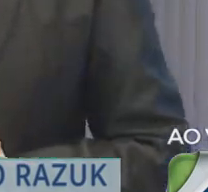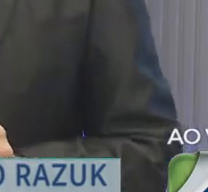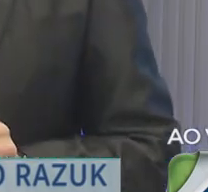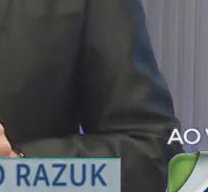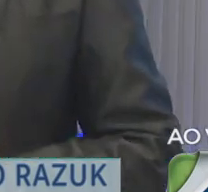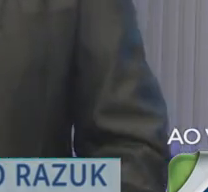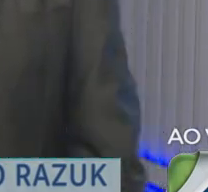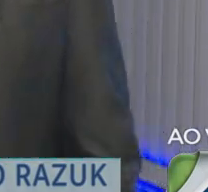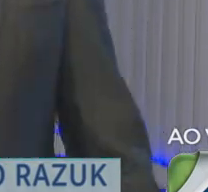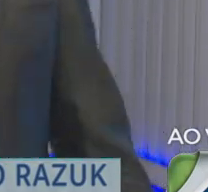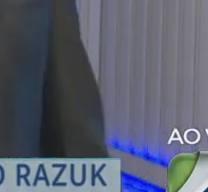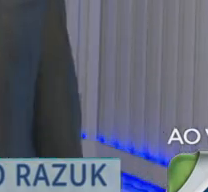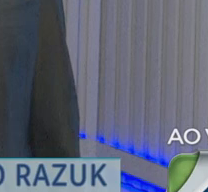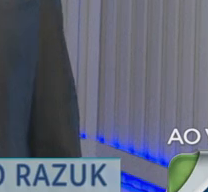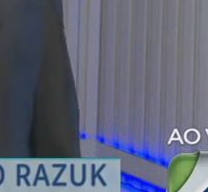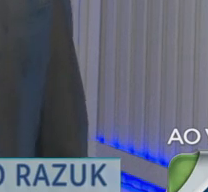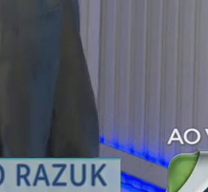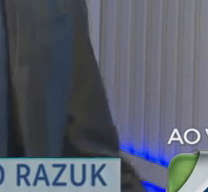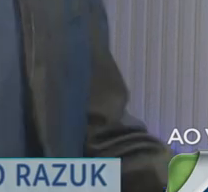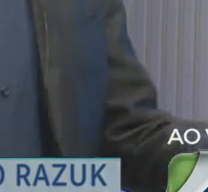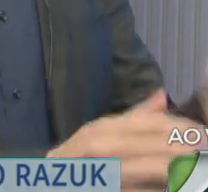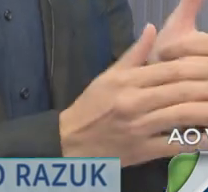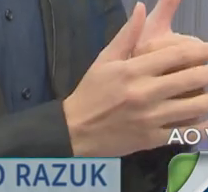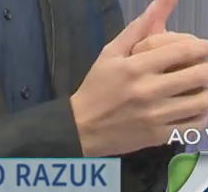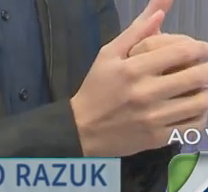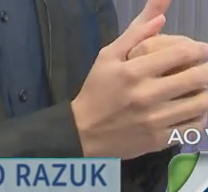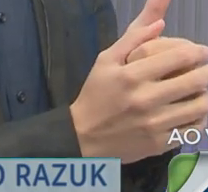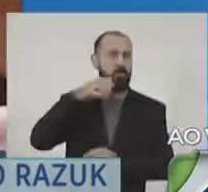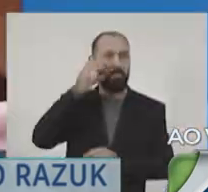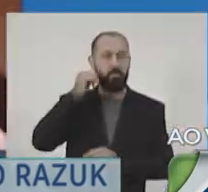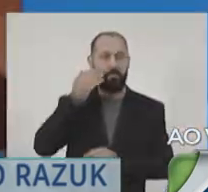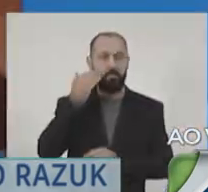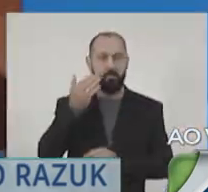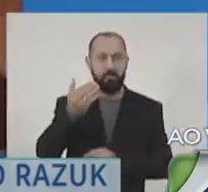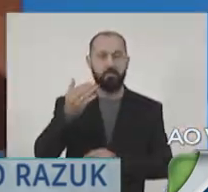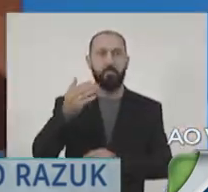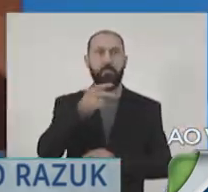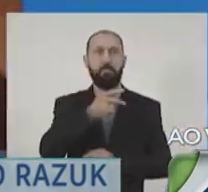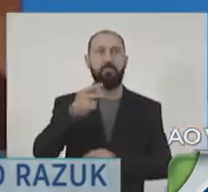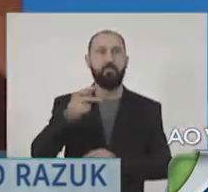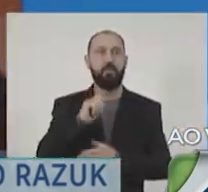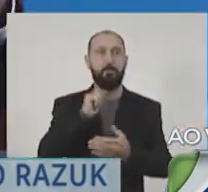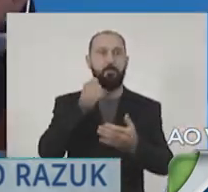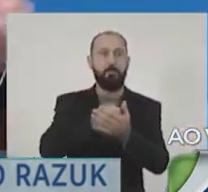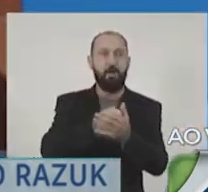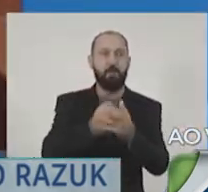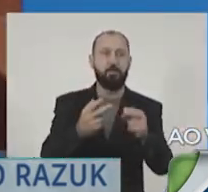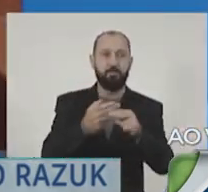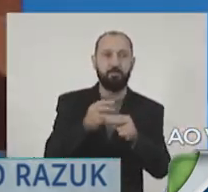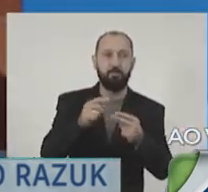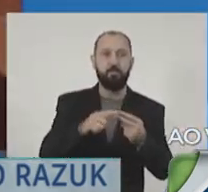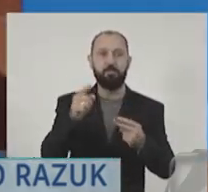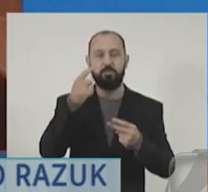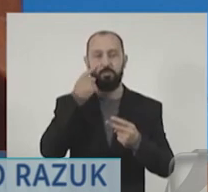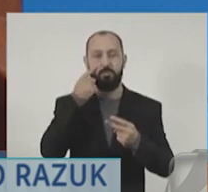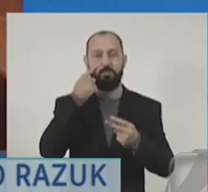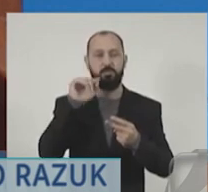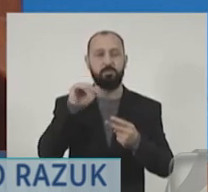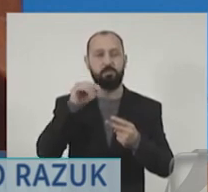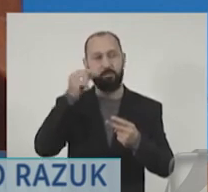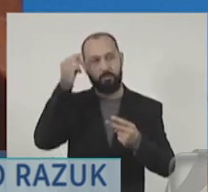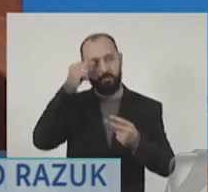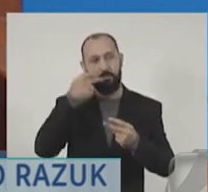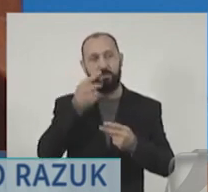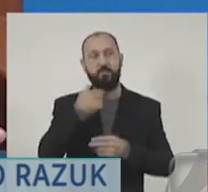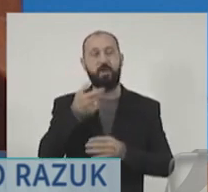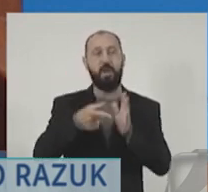participação no Jogo do Bicho. O Ministério Público informou que o GAECO não comenta procedimentos sigilosos. Já a Polícia Militar destacou que militares